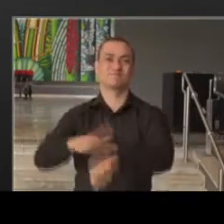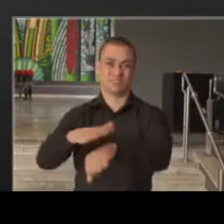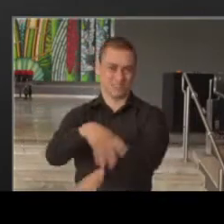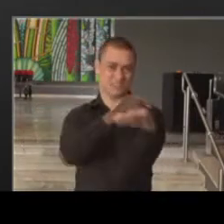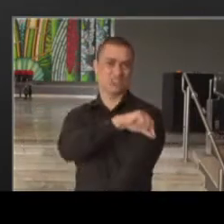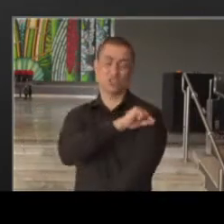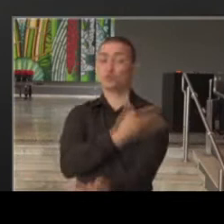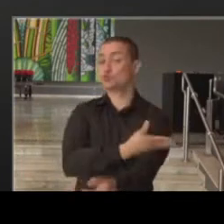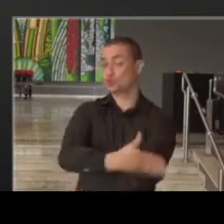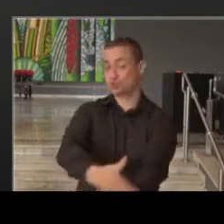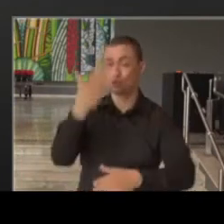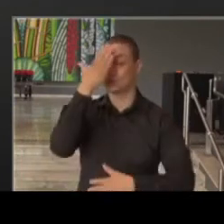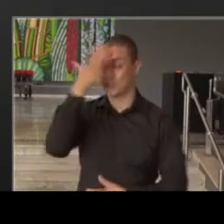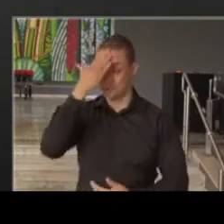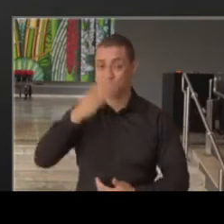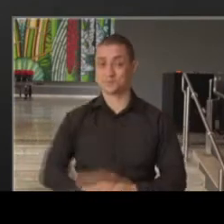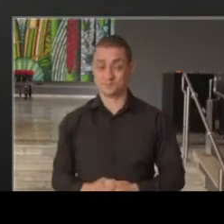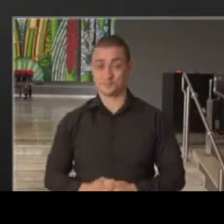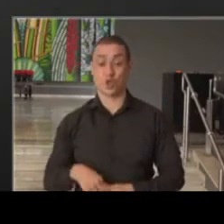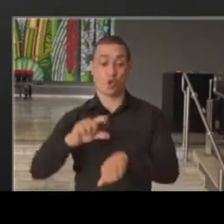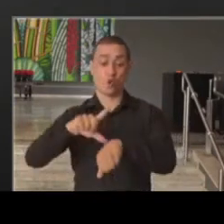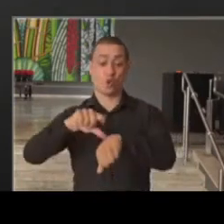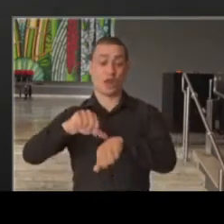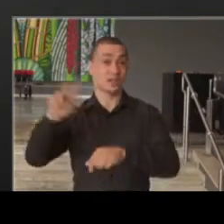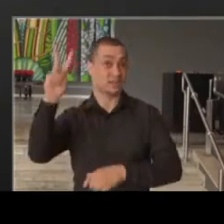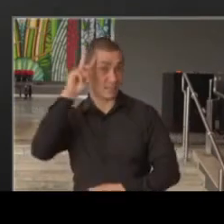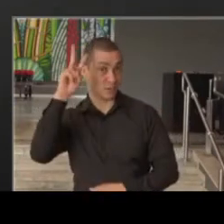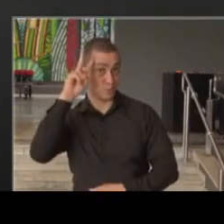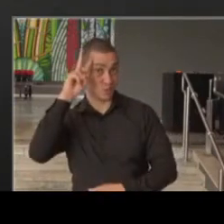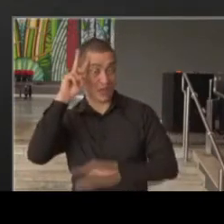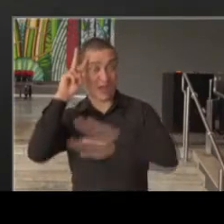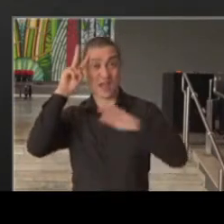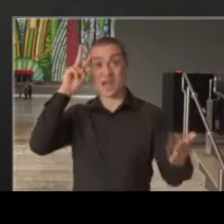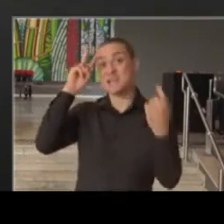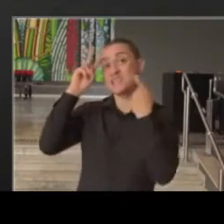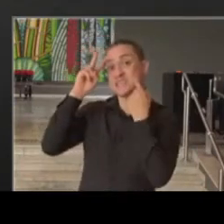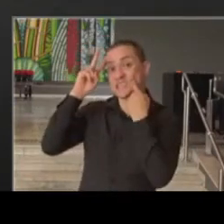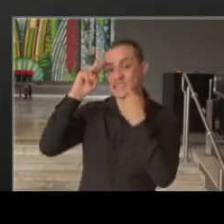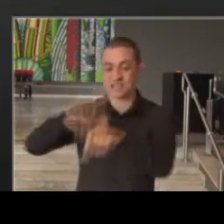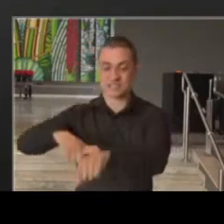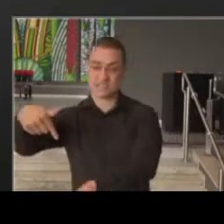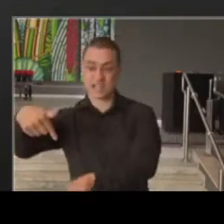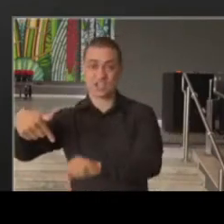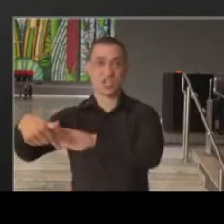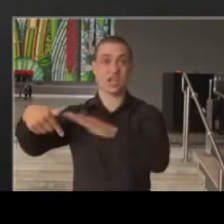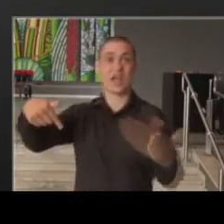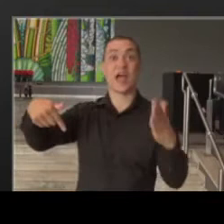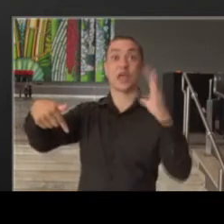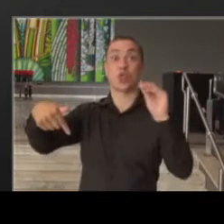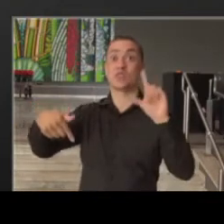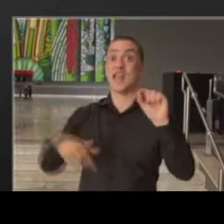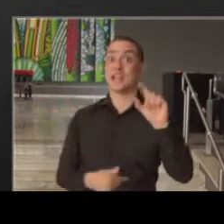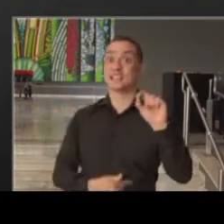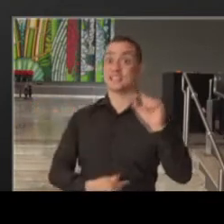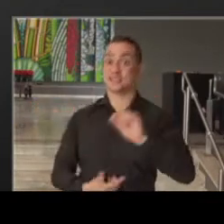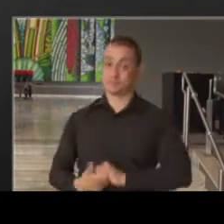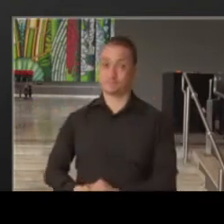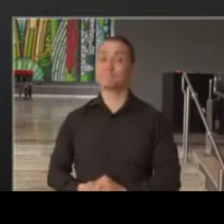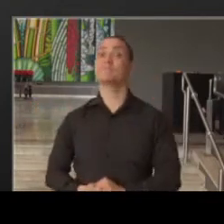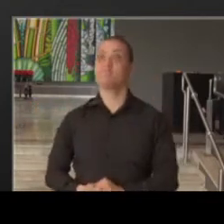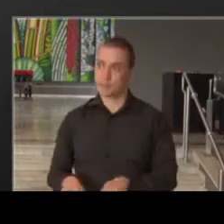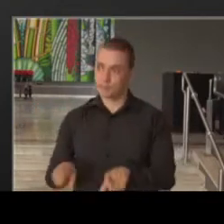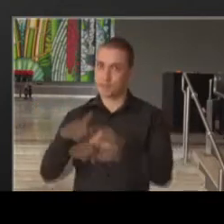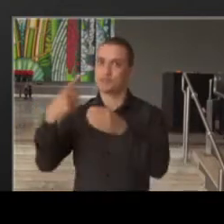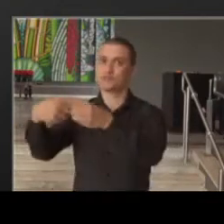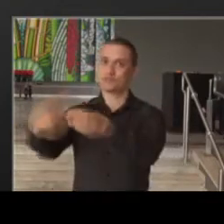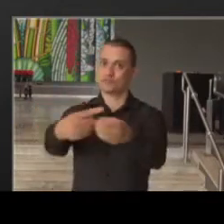vacinação. Os horários de segunda-feira a sexta-feira, das 7 às 22 horas, e isso também os municípios